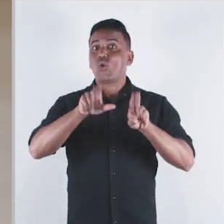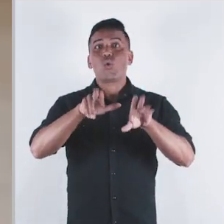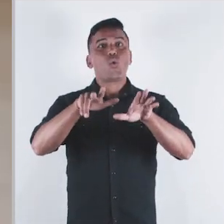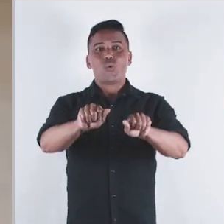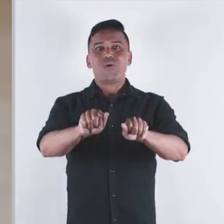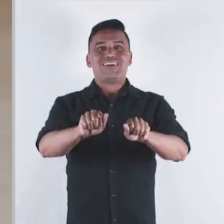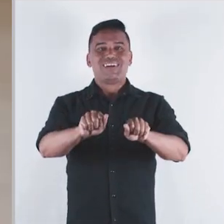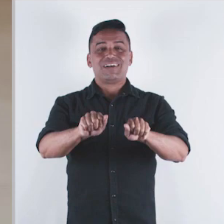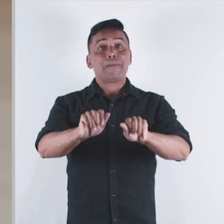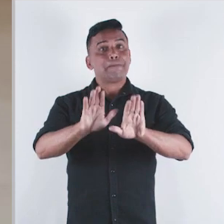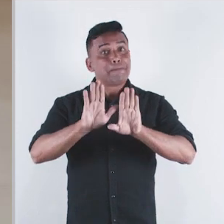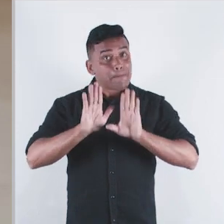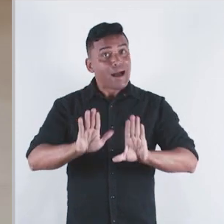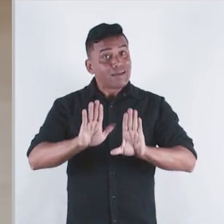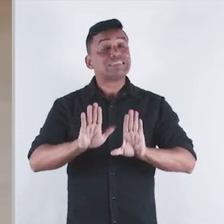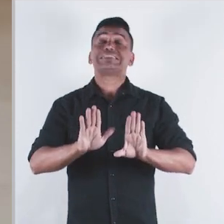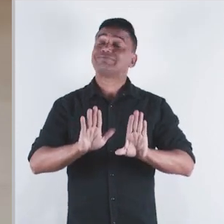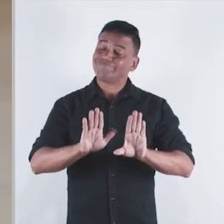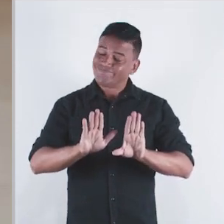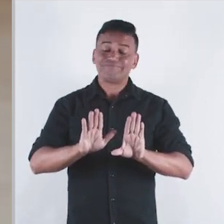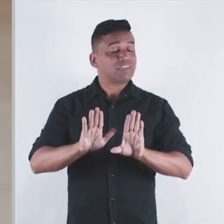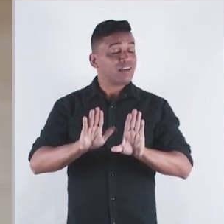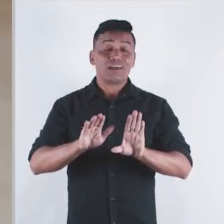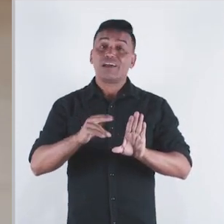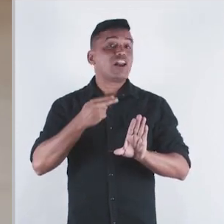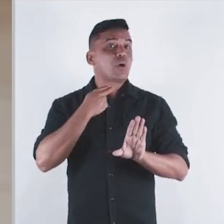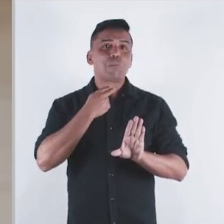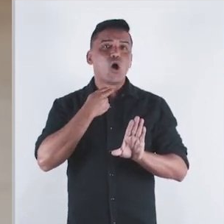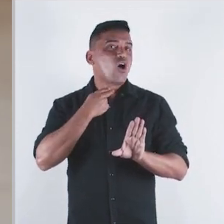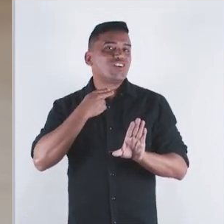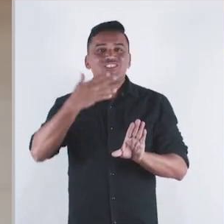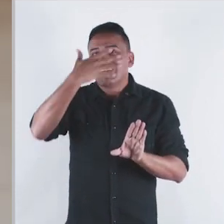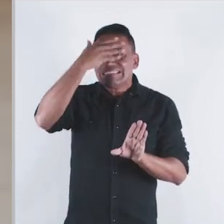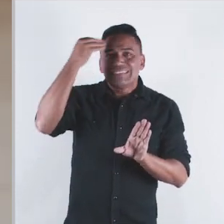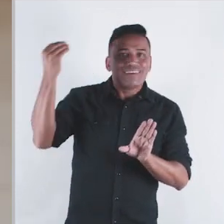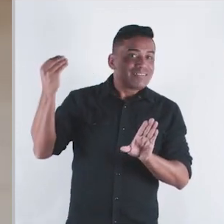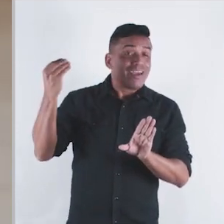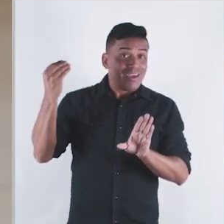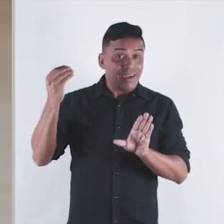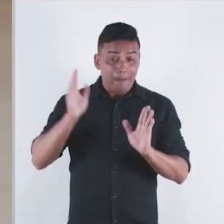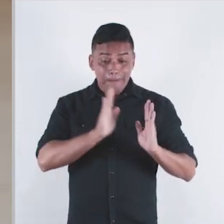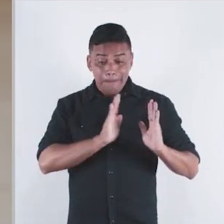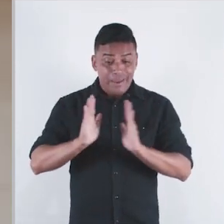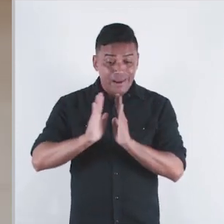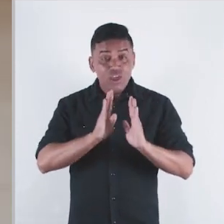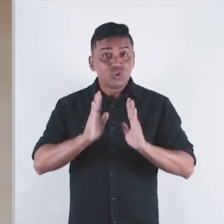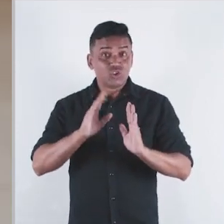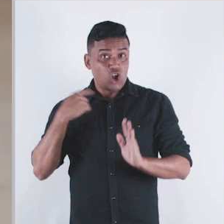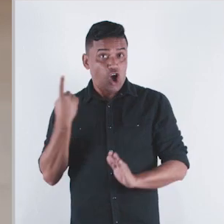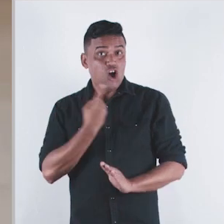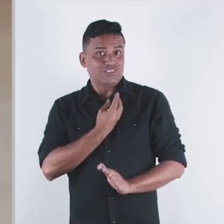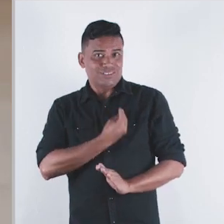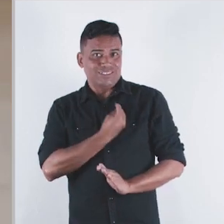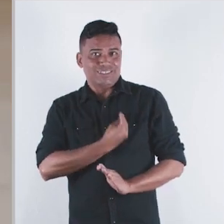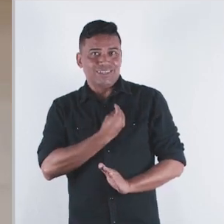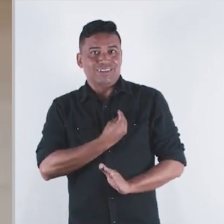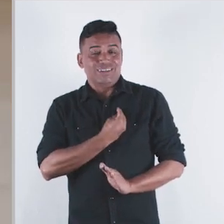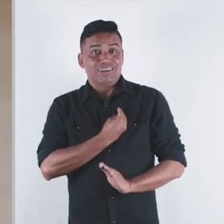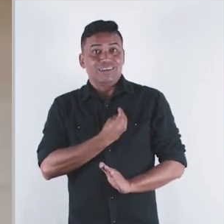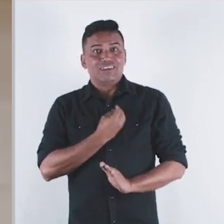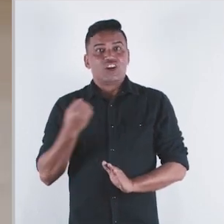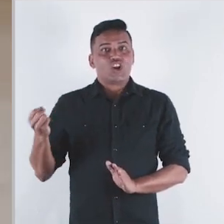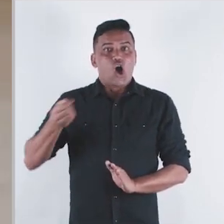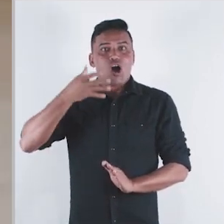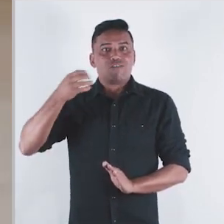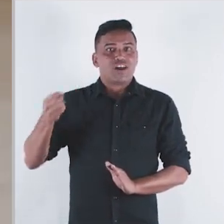é inegável que nós estamos vivendo novas formas de produzir